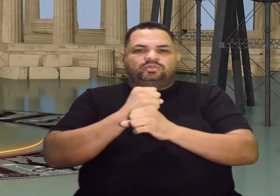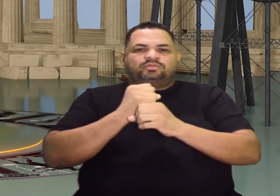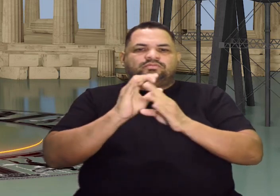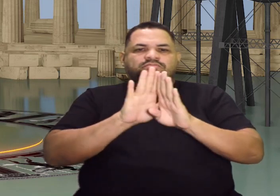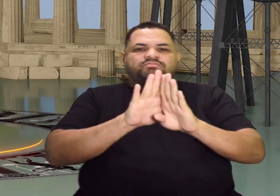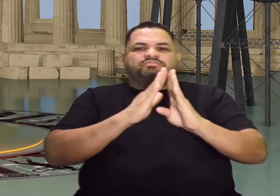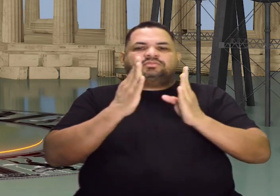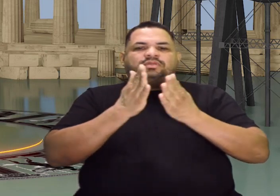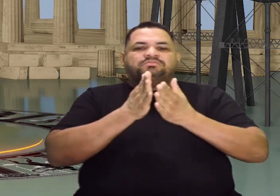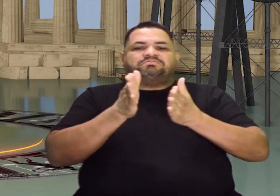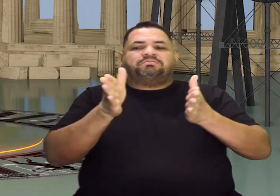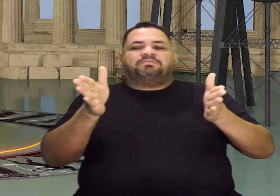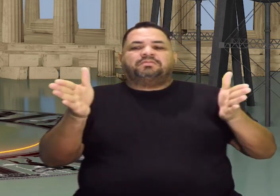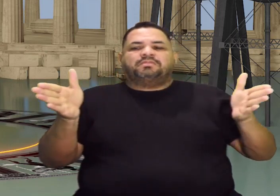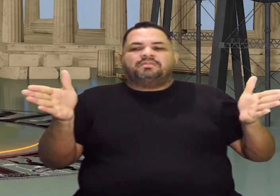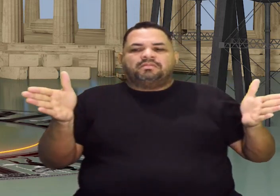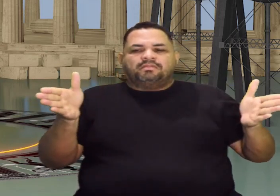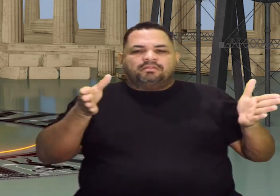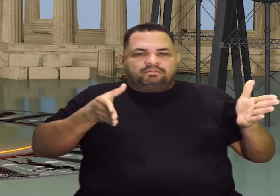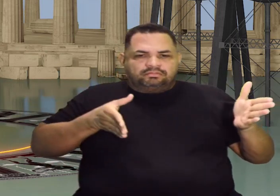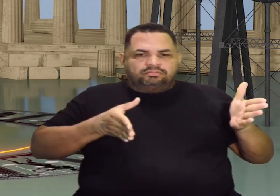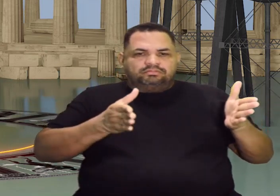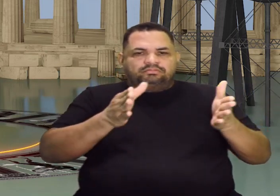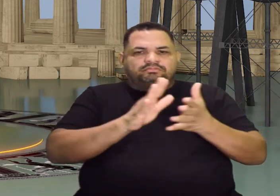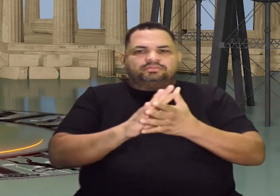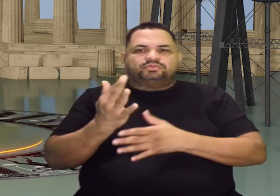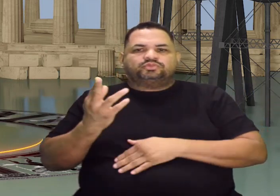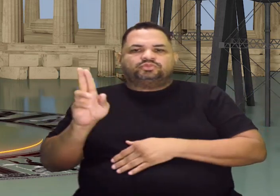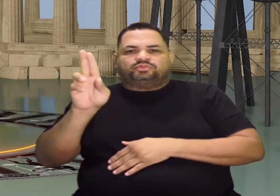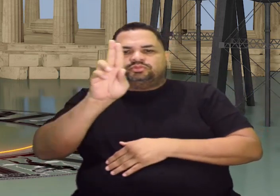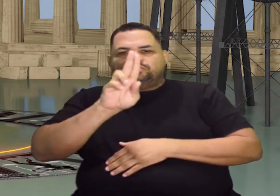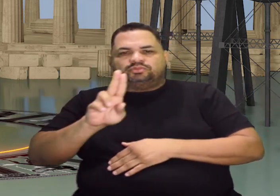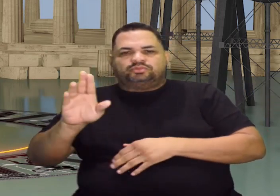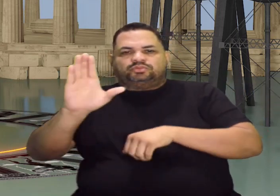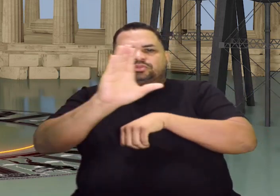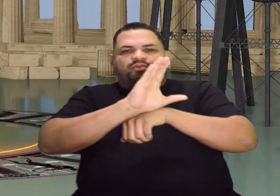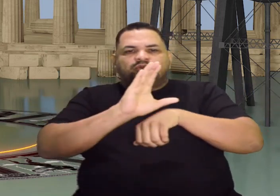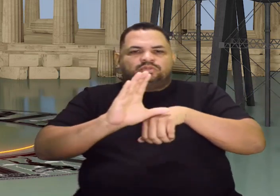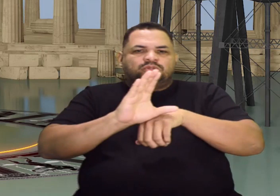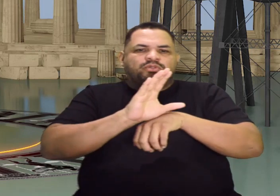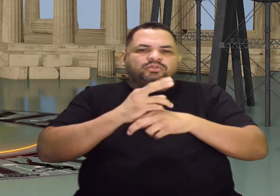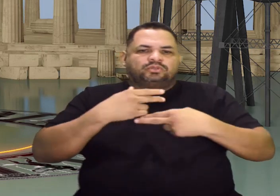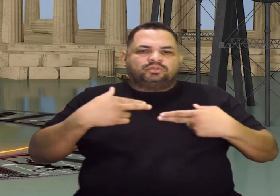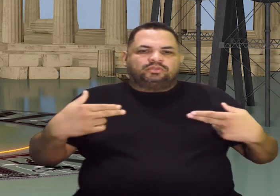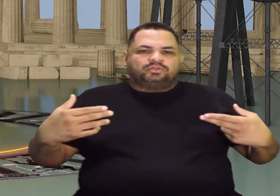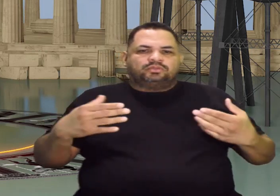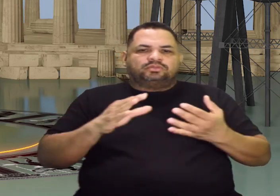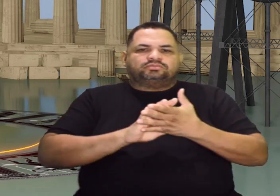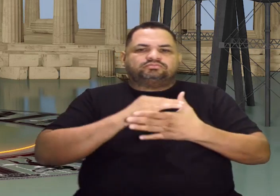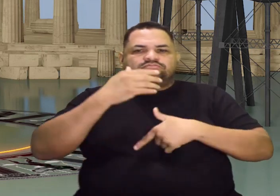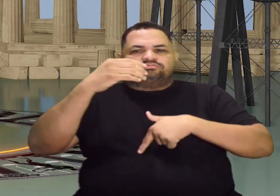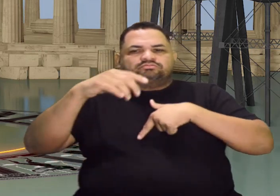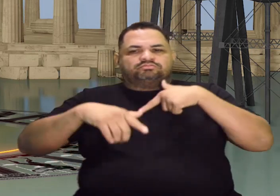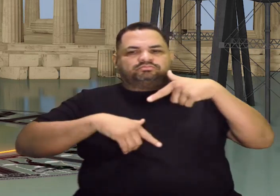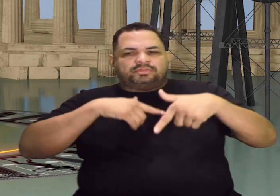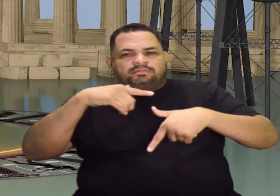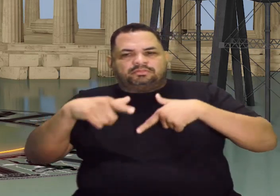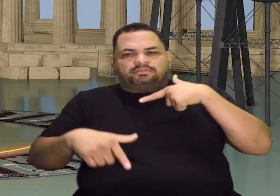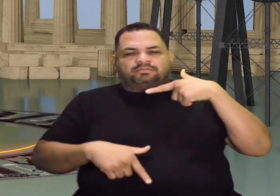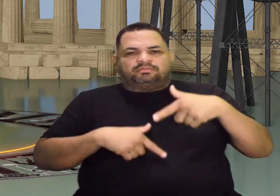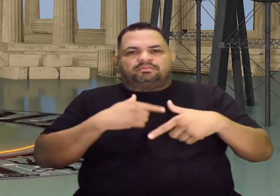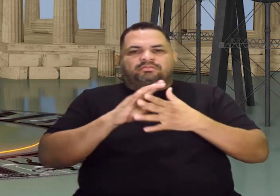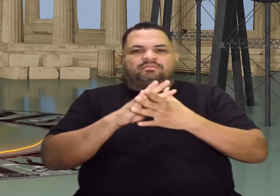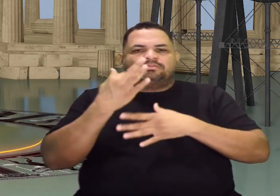se enlarguecer mais, ou seja, universidade, cursos, empreendedorismo, o que